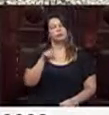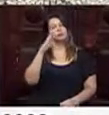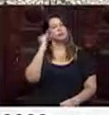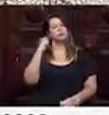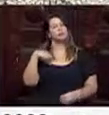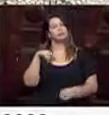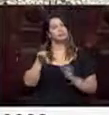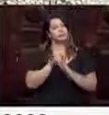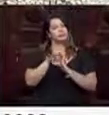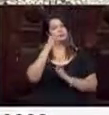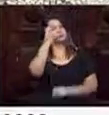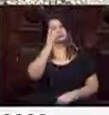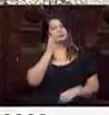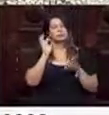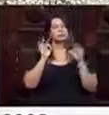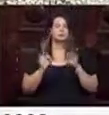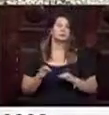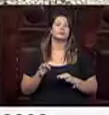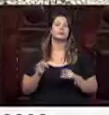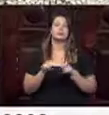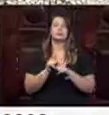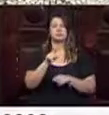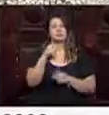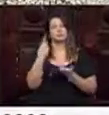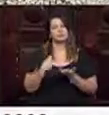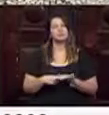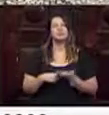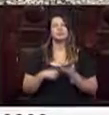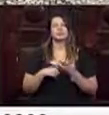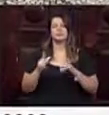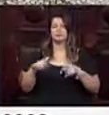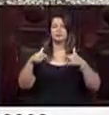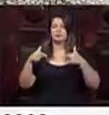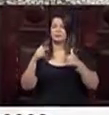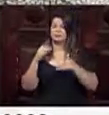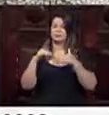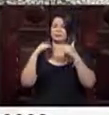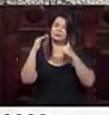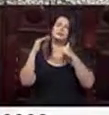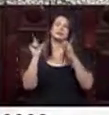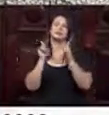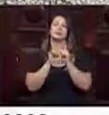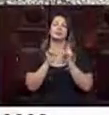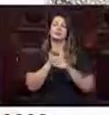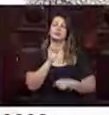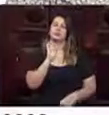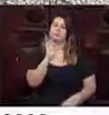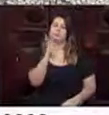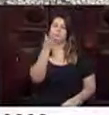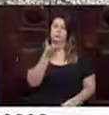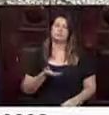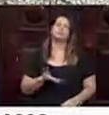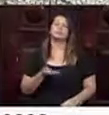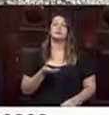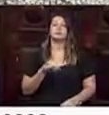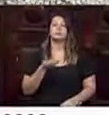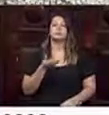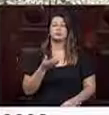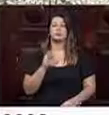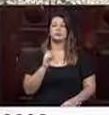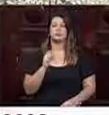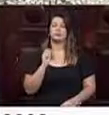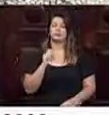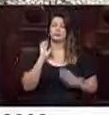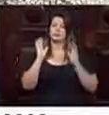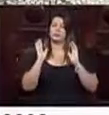disso. Quero ter uma política mais eficaz e responderei a Vossa Excelência, consultando essas pessoas, dizendo que já de